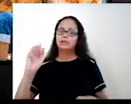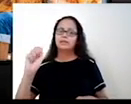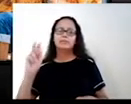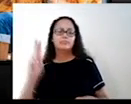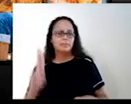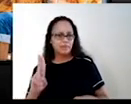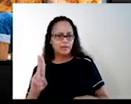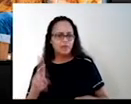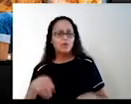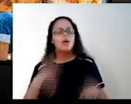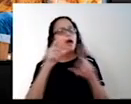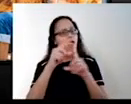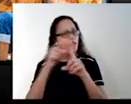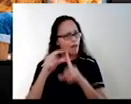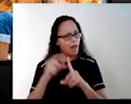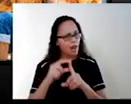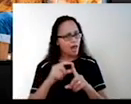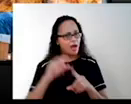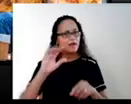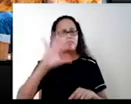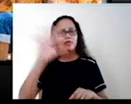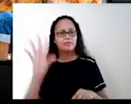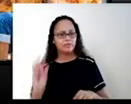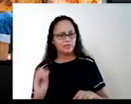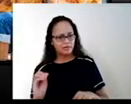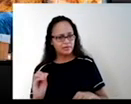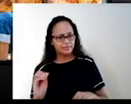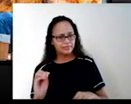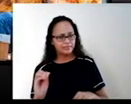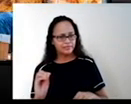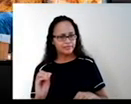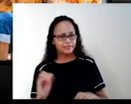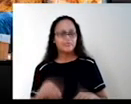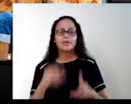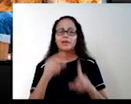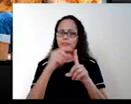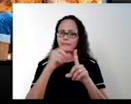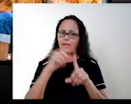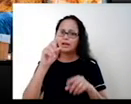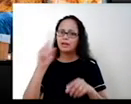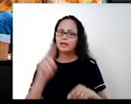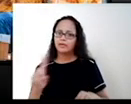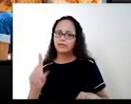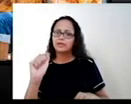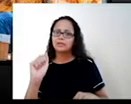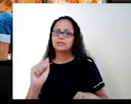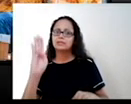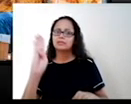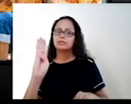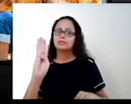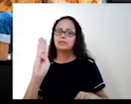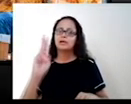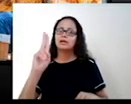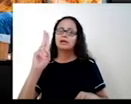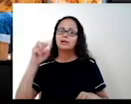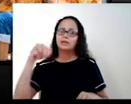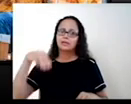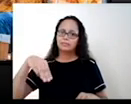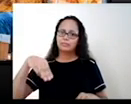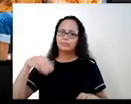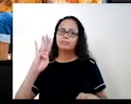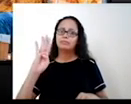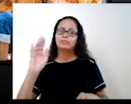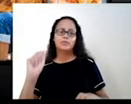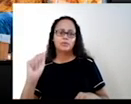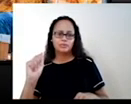a palavra é africana, tá? Samba, zabumba também, uma espécie de sanfona, assim, um instrumento musical, batucar, bater,